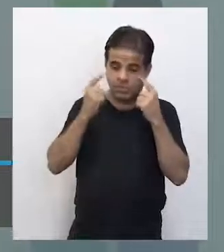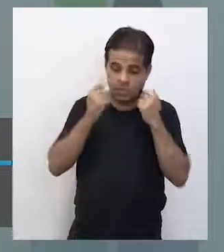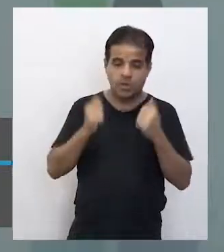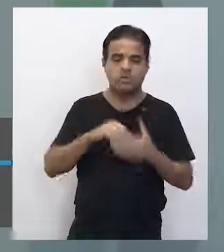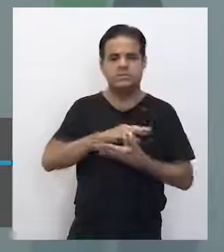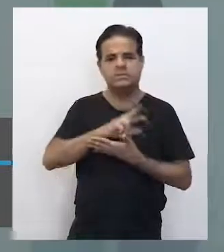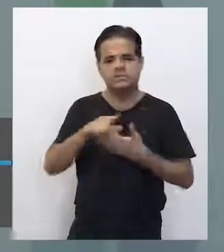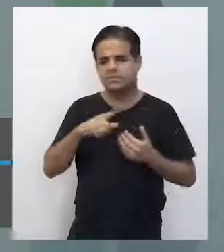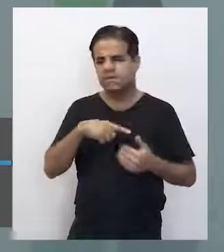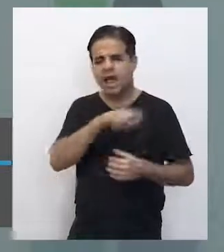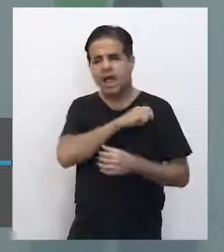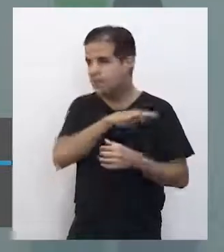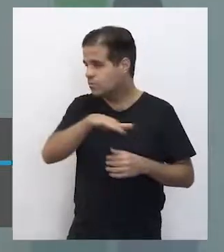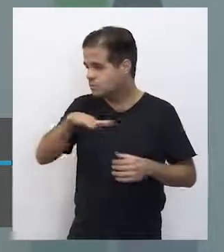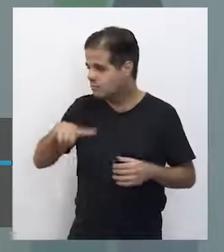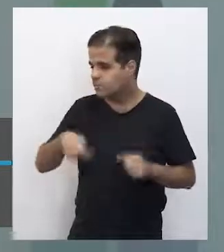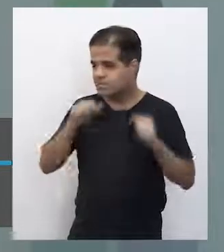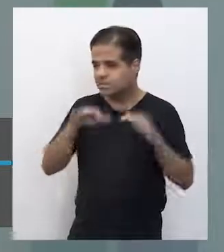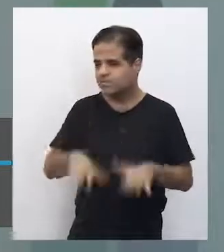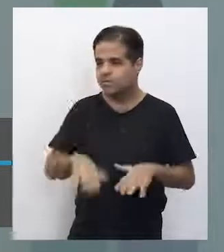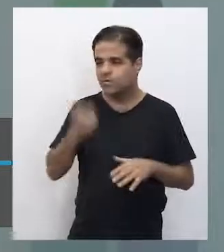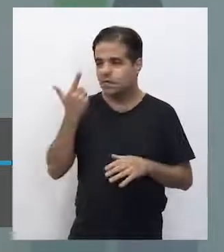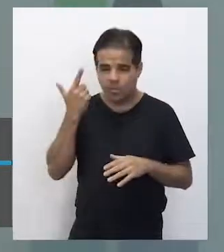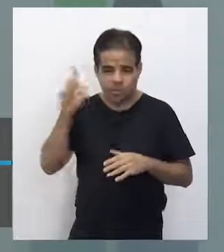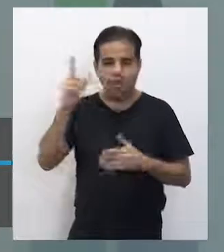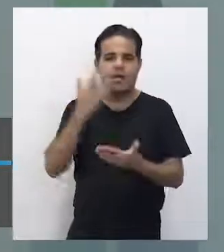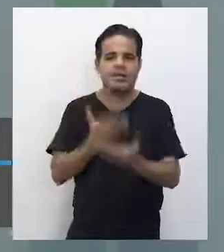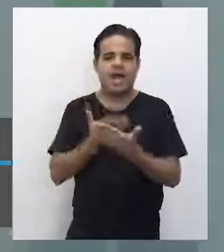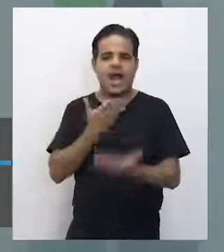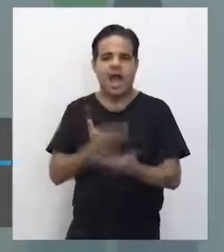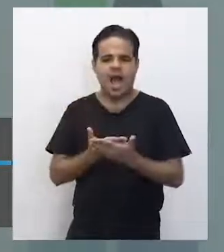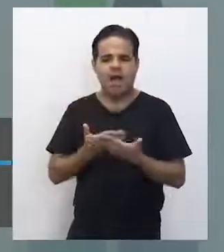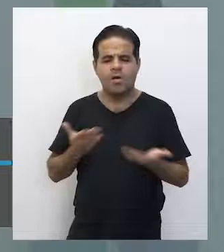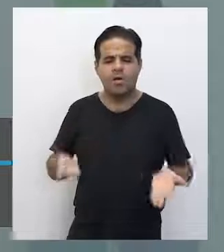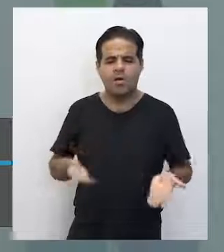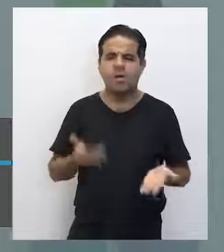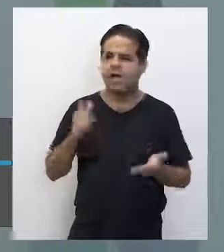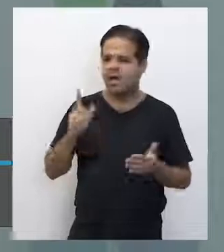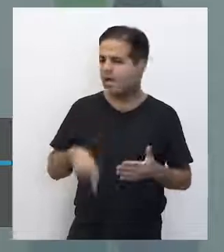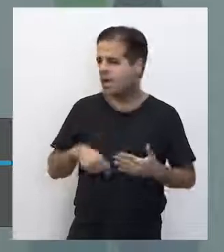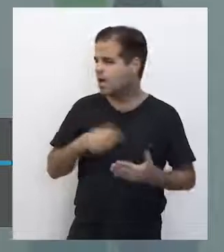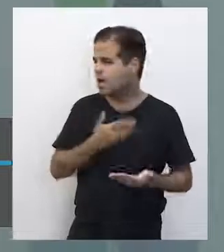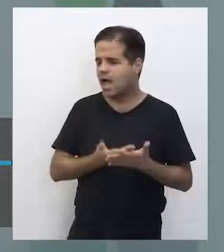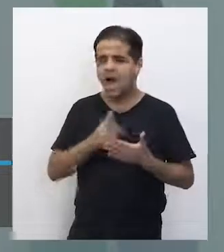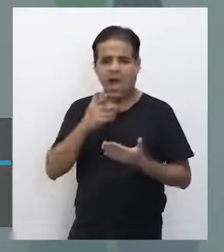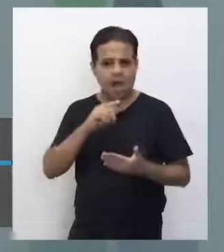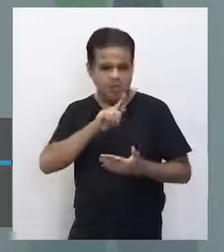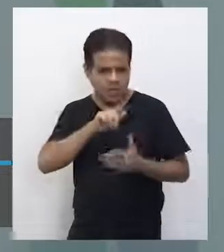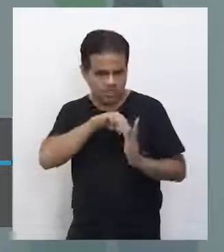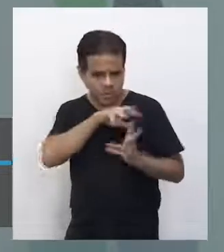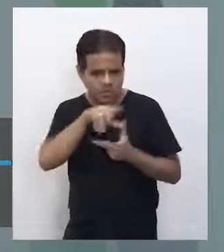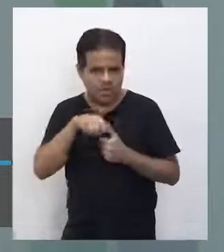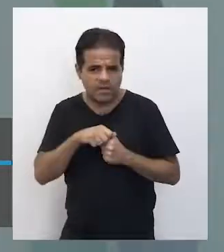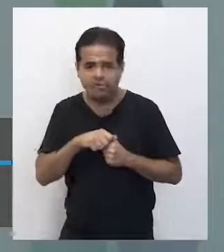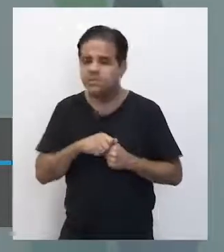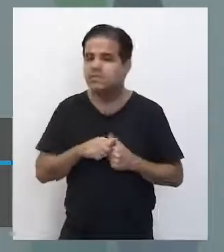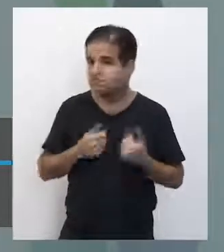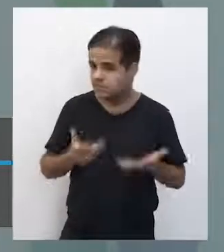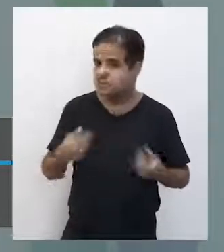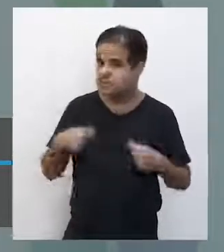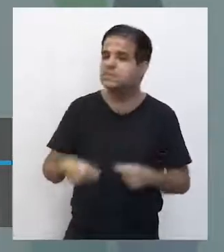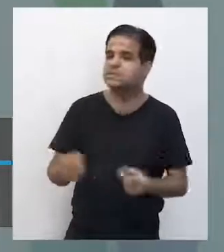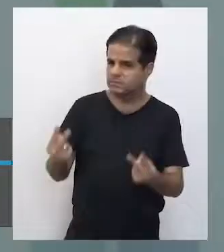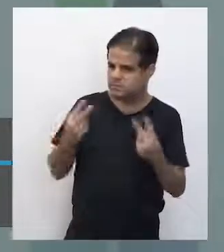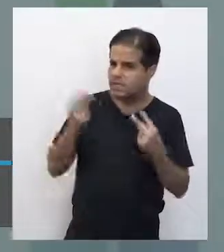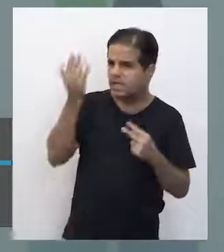vários alunos que ficaram na aula anterior, mas isso aqui é aula de ciências, é aula de geografia. Galera, vocês têm que